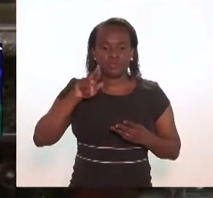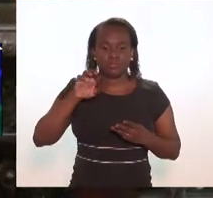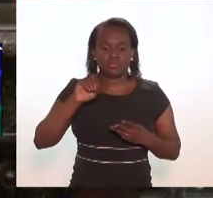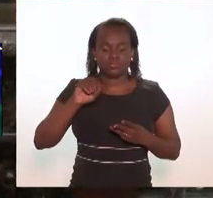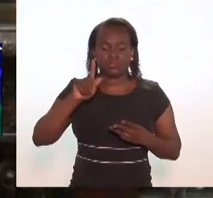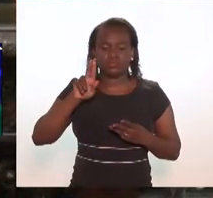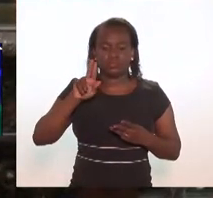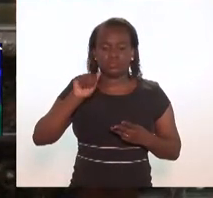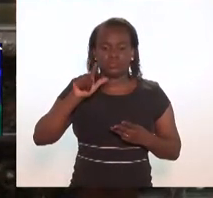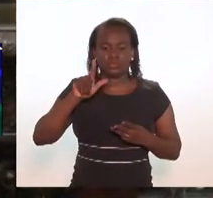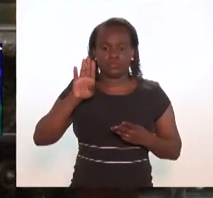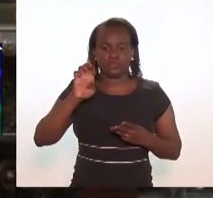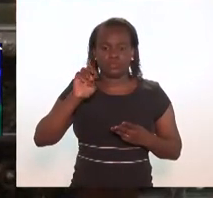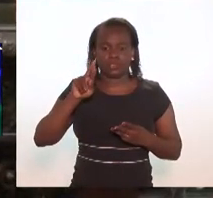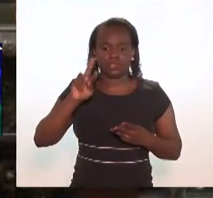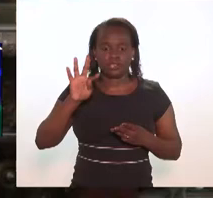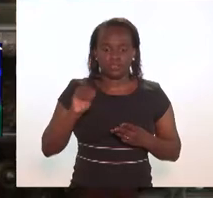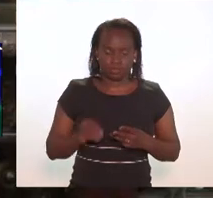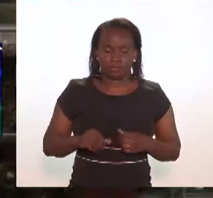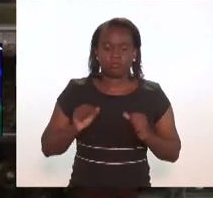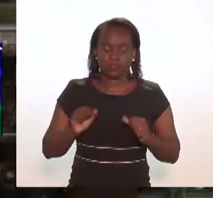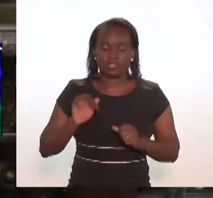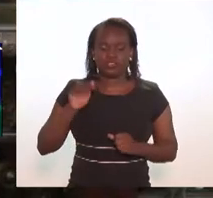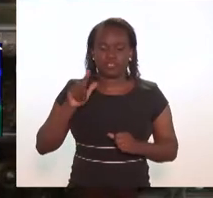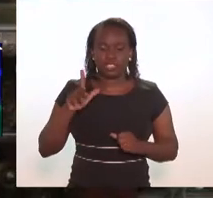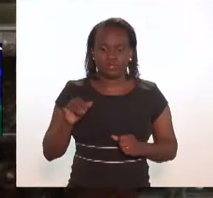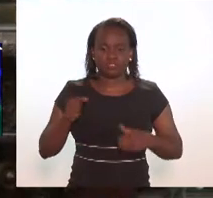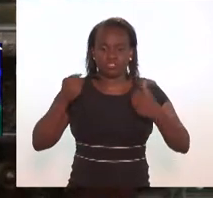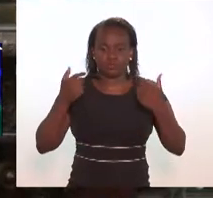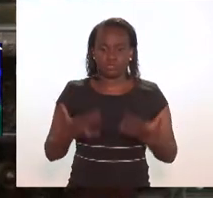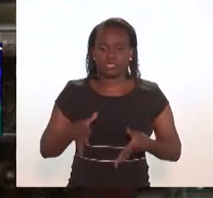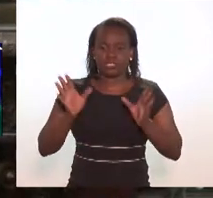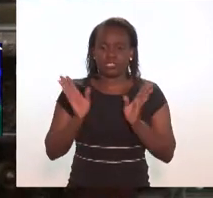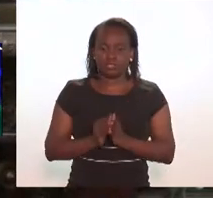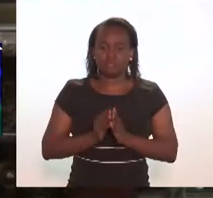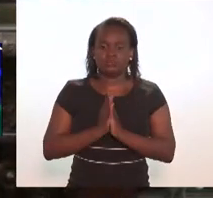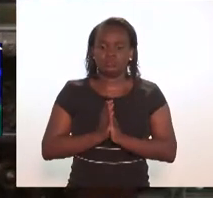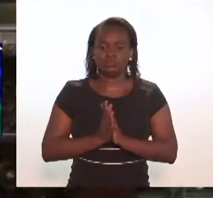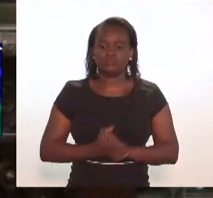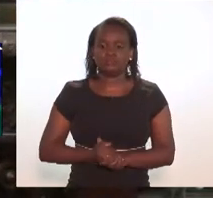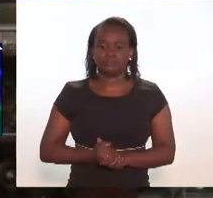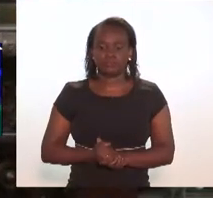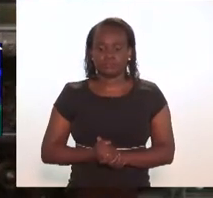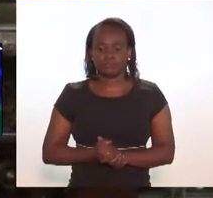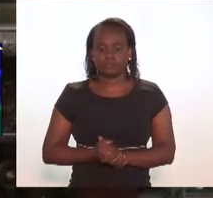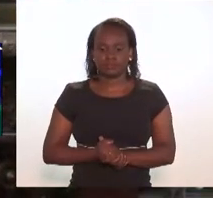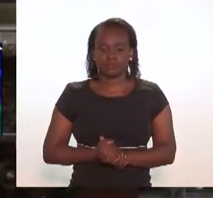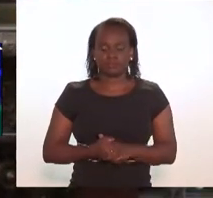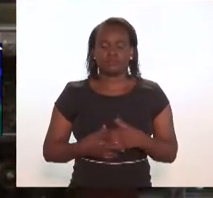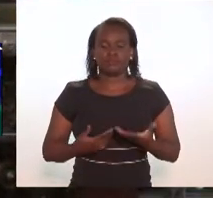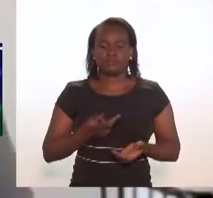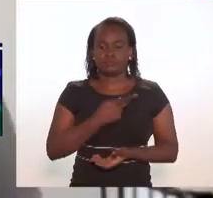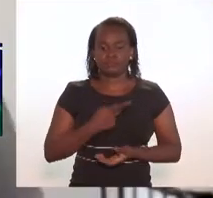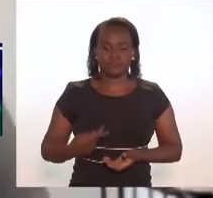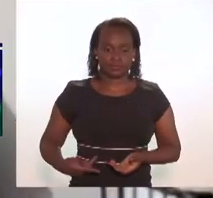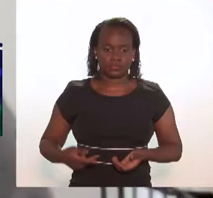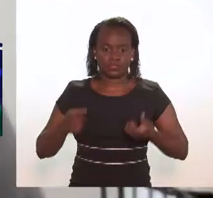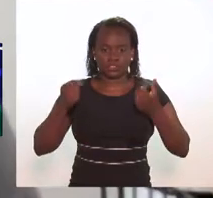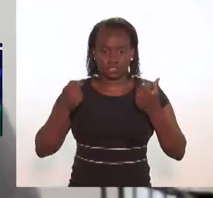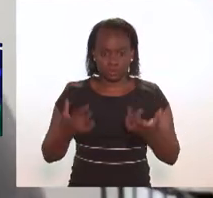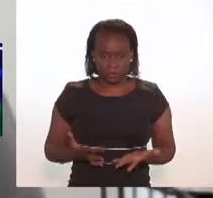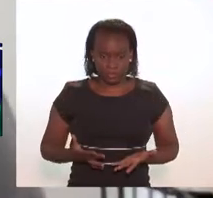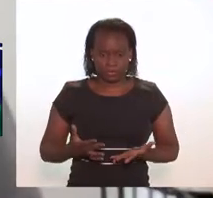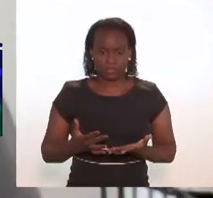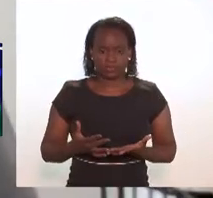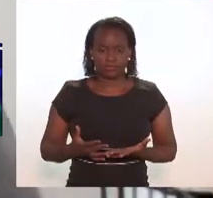Gualberto. Deputado Flávio, peço a vossas excelências que possam ser breves. Senhor presidente, só que eu, a deputada